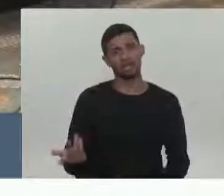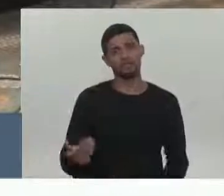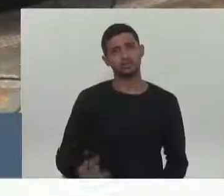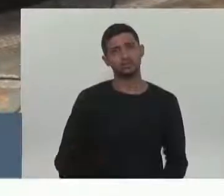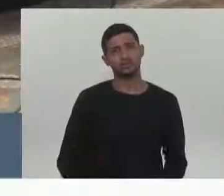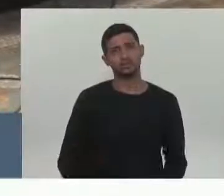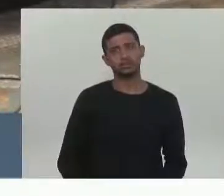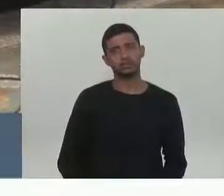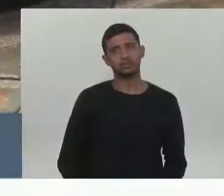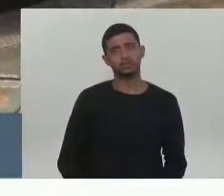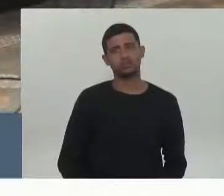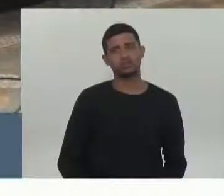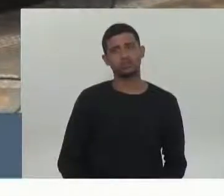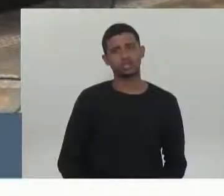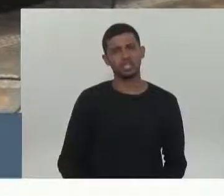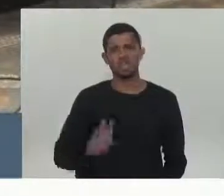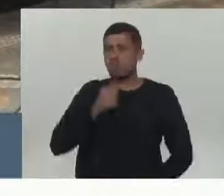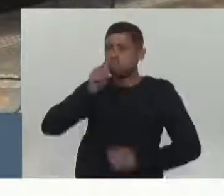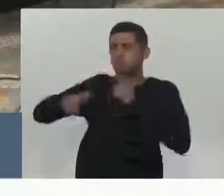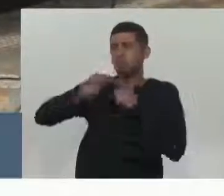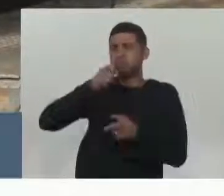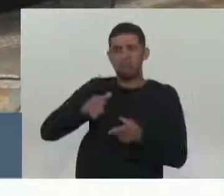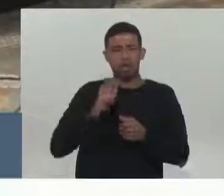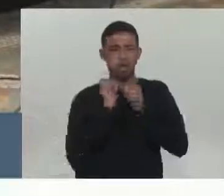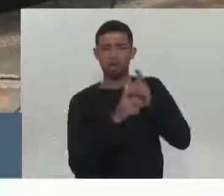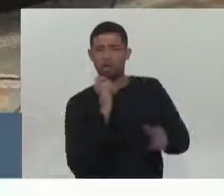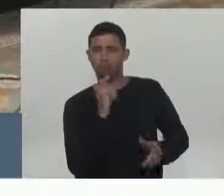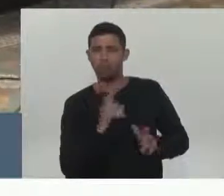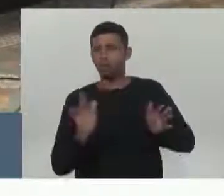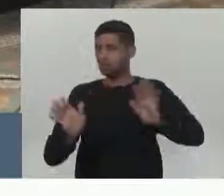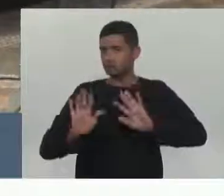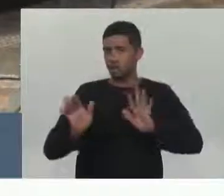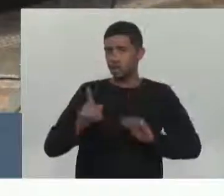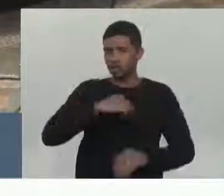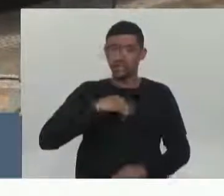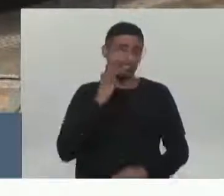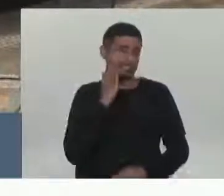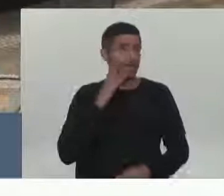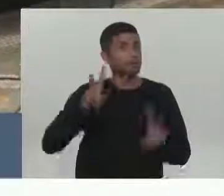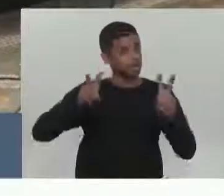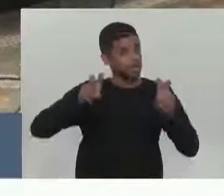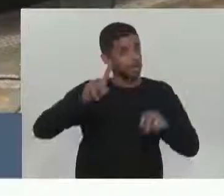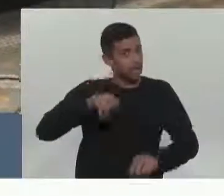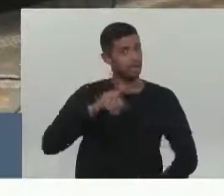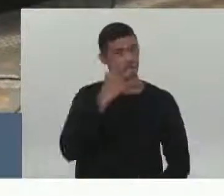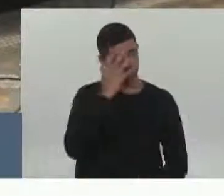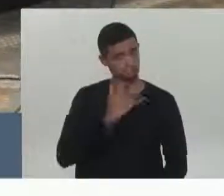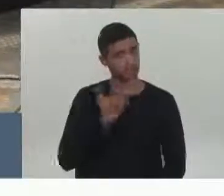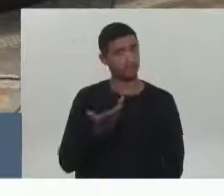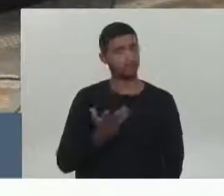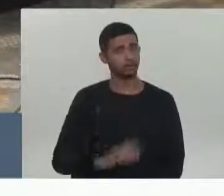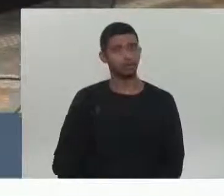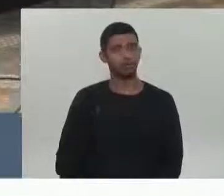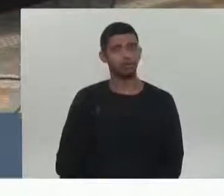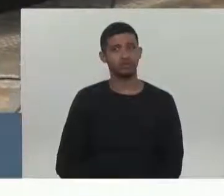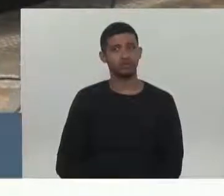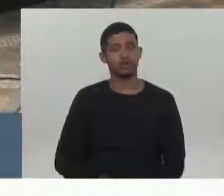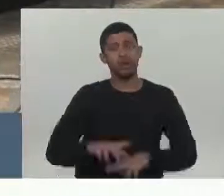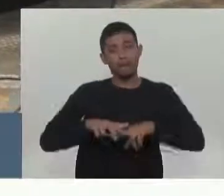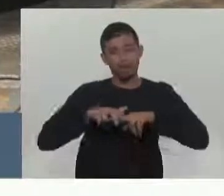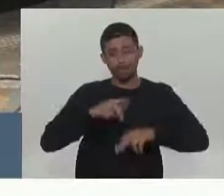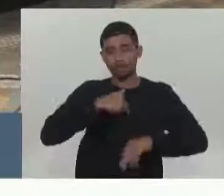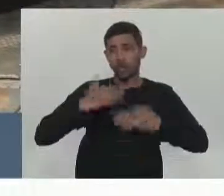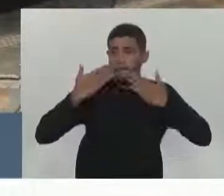ilações, a gente não vai ficar fazendo acusações, porque a gente entende que esse é um tema muito sério. Por isso, o que a gente traz aqui